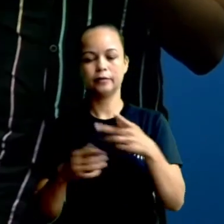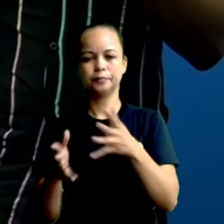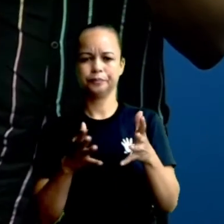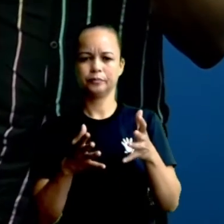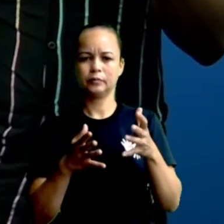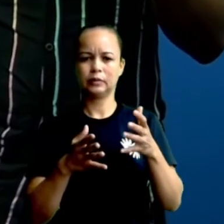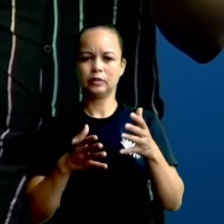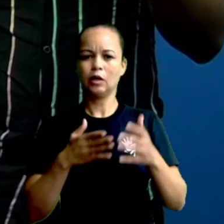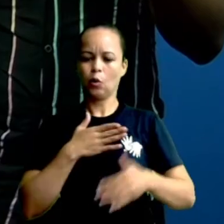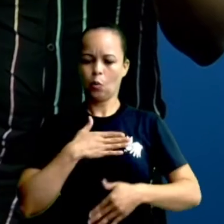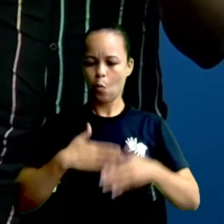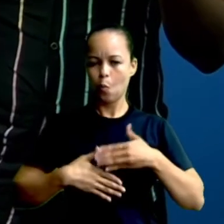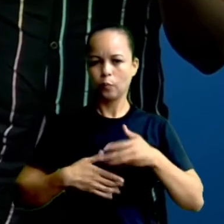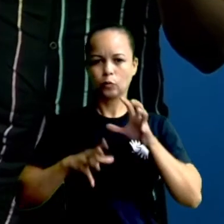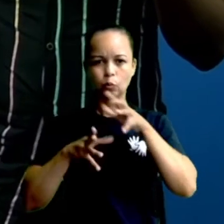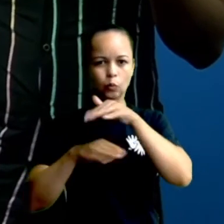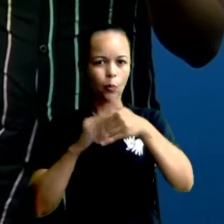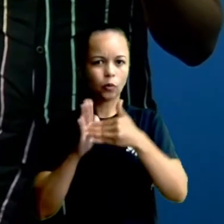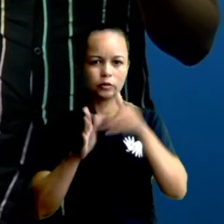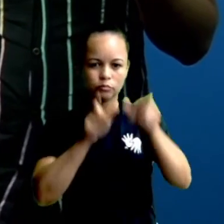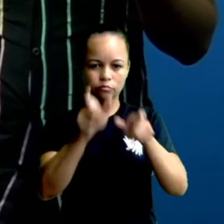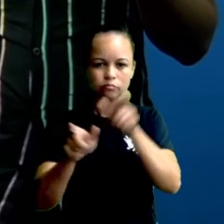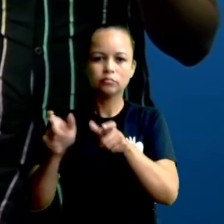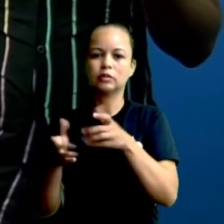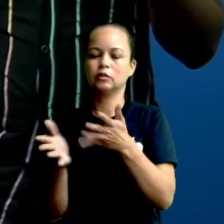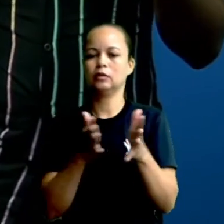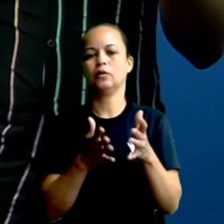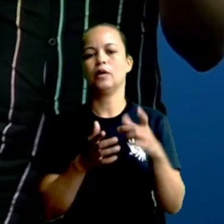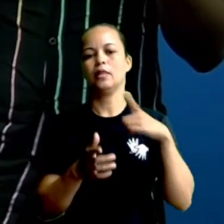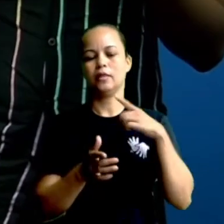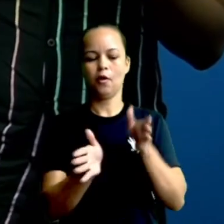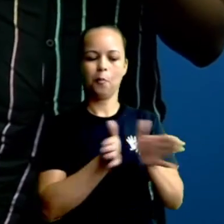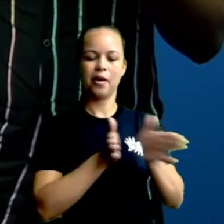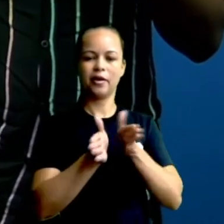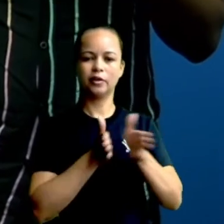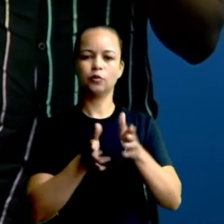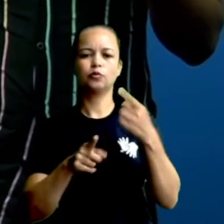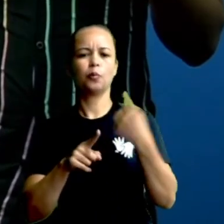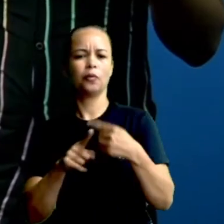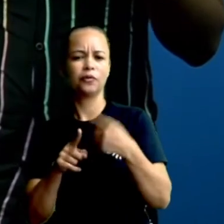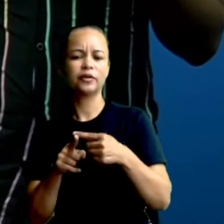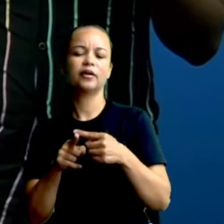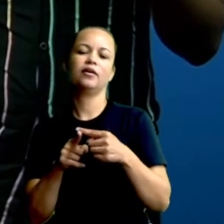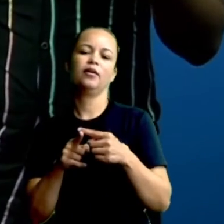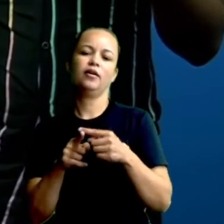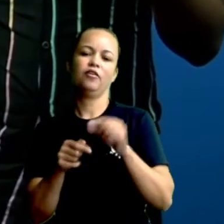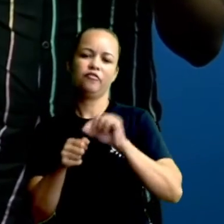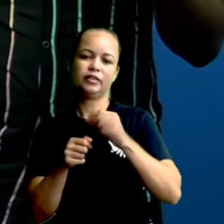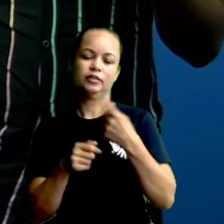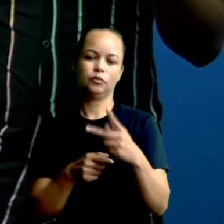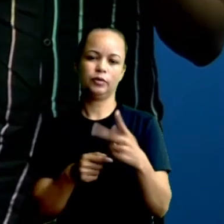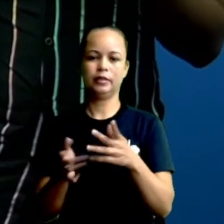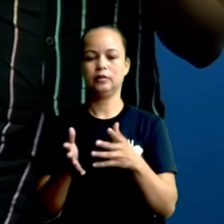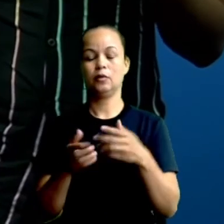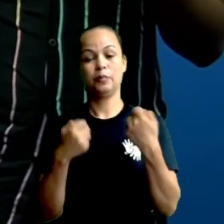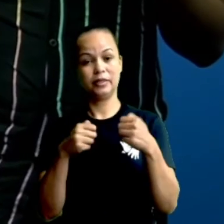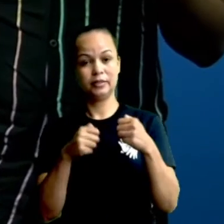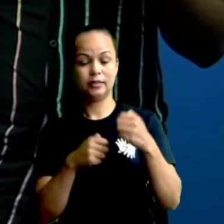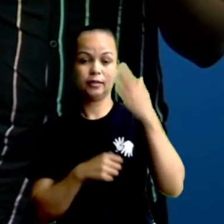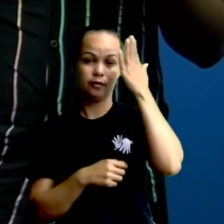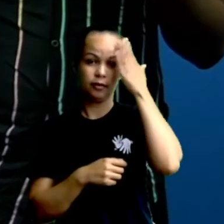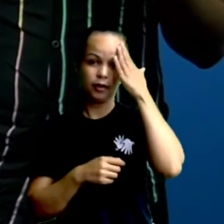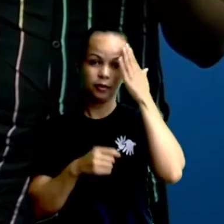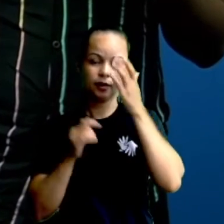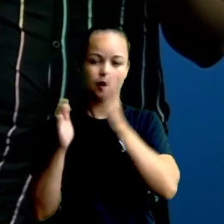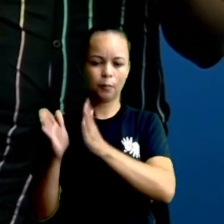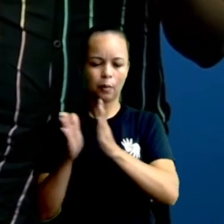todo mundo. Existia um período, existia um porquê que eles faziam isso. E aí a gente precisa entender essas especificidades destes povos,